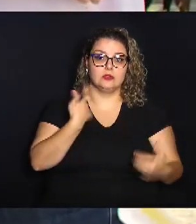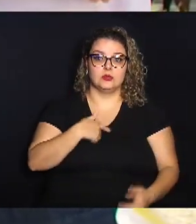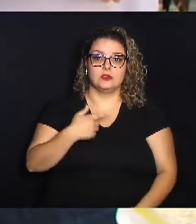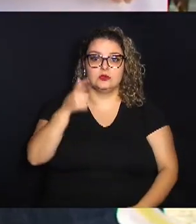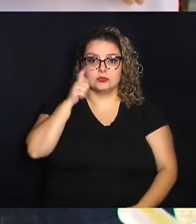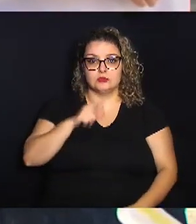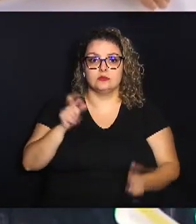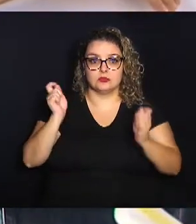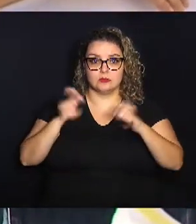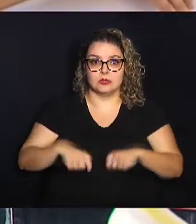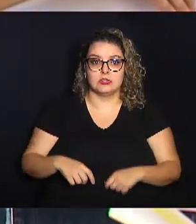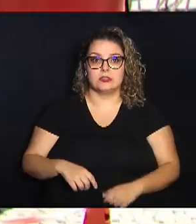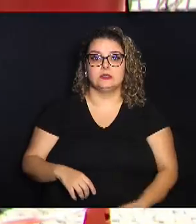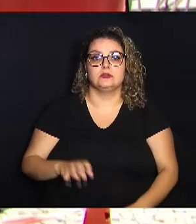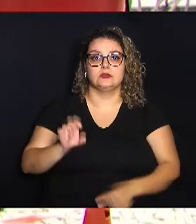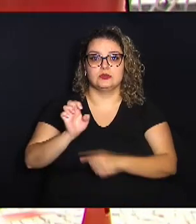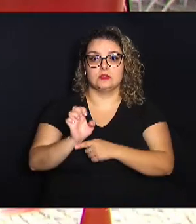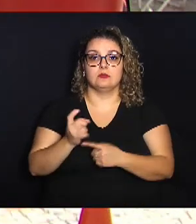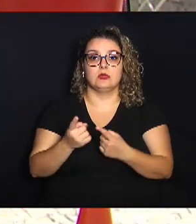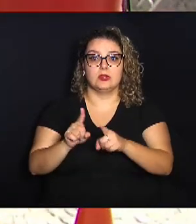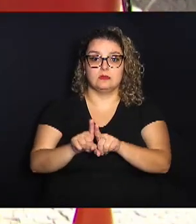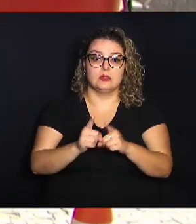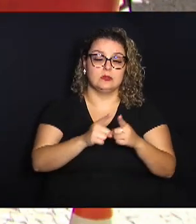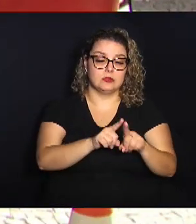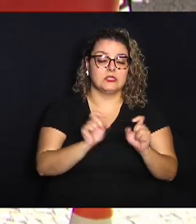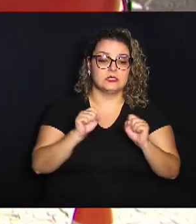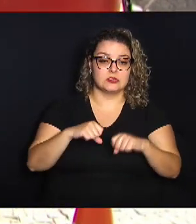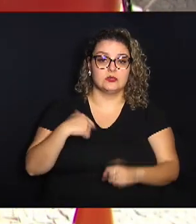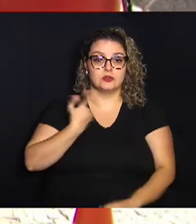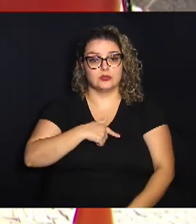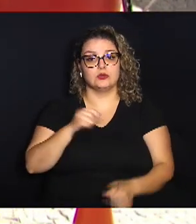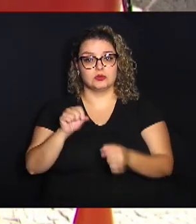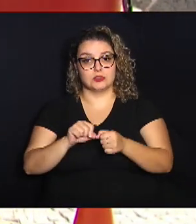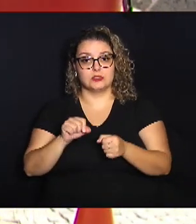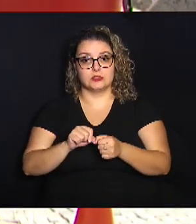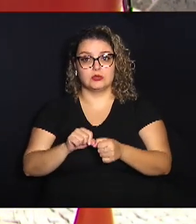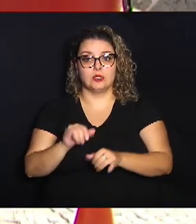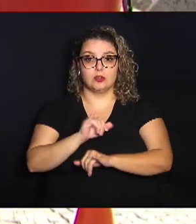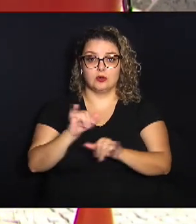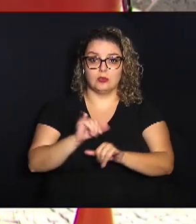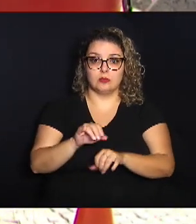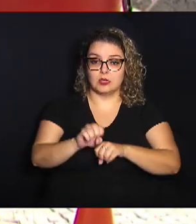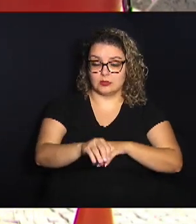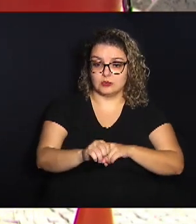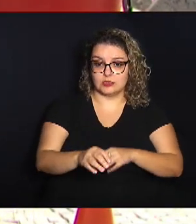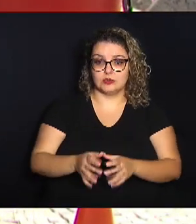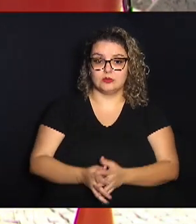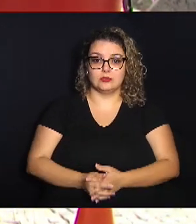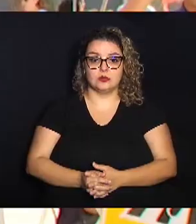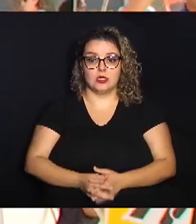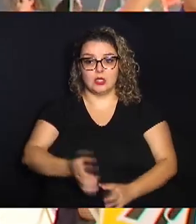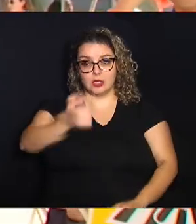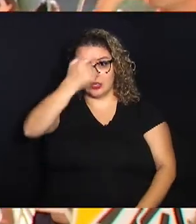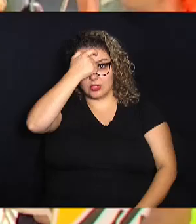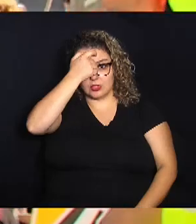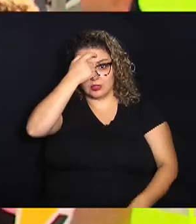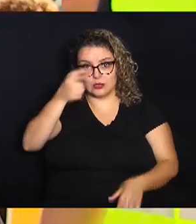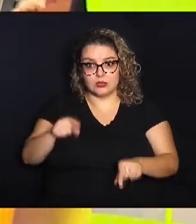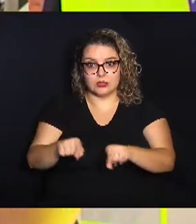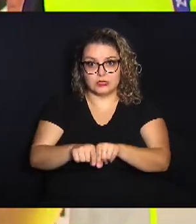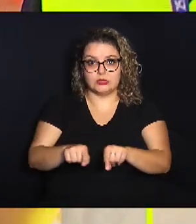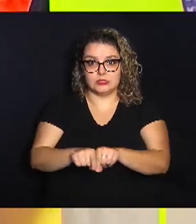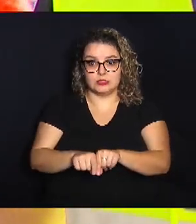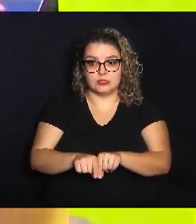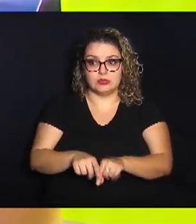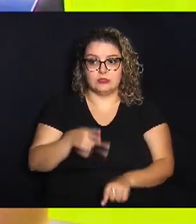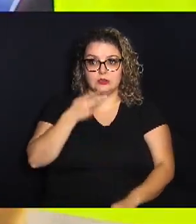governo do estado, Mas as parcerias sim, nós estamos fazendo com campanhas educativas. conscientização, inclusive você